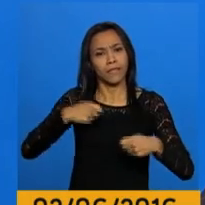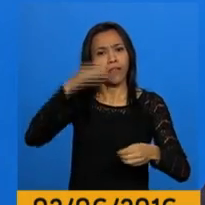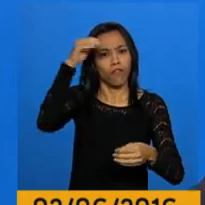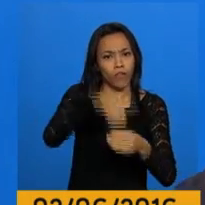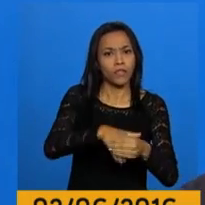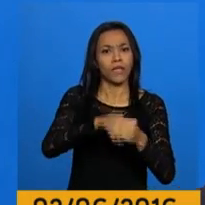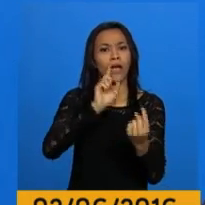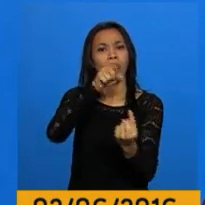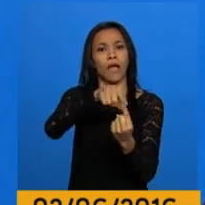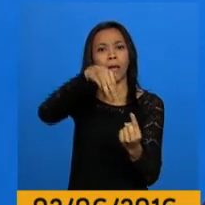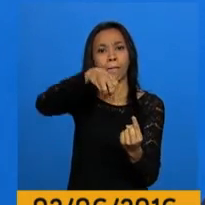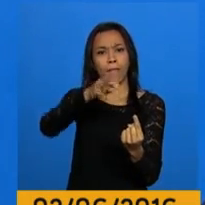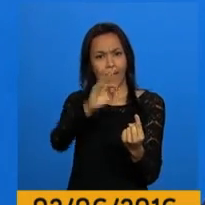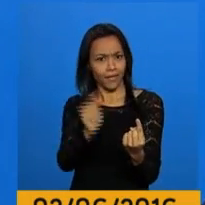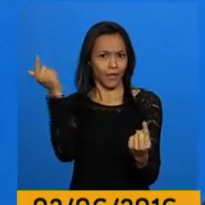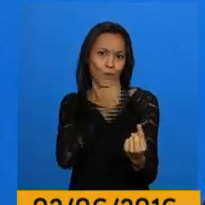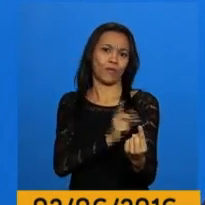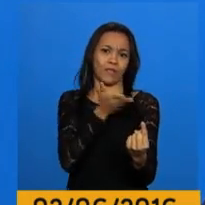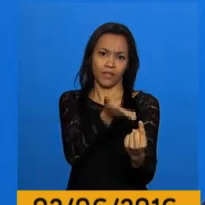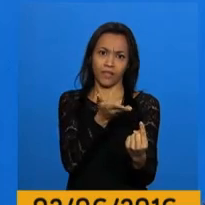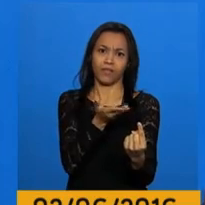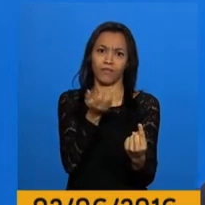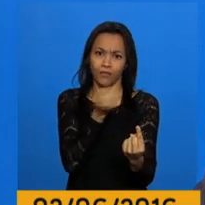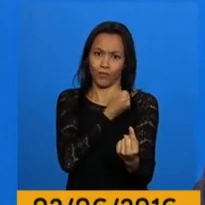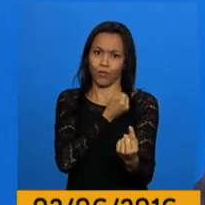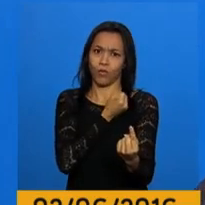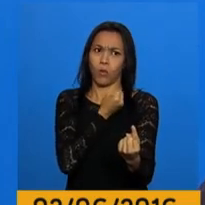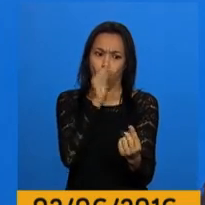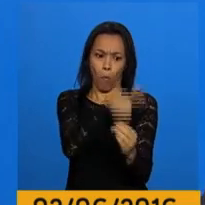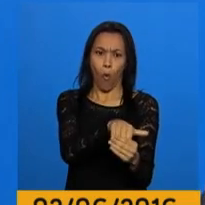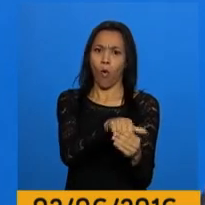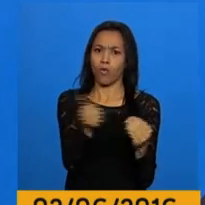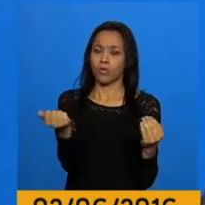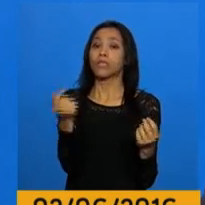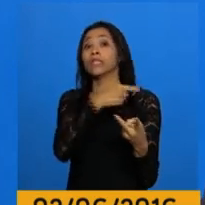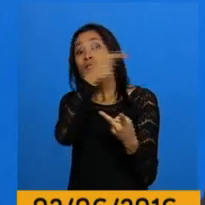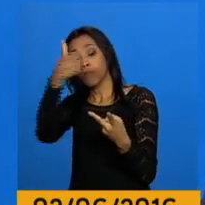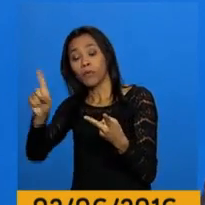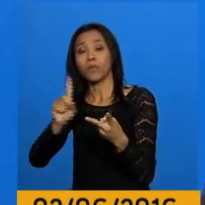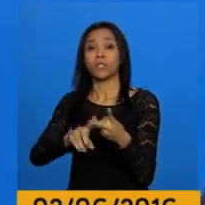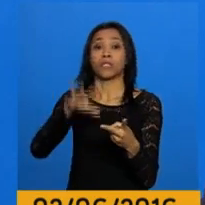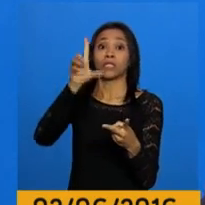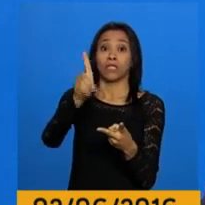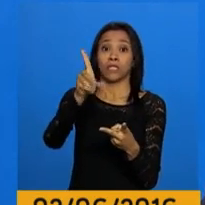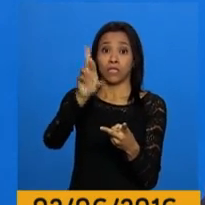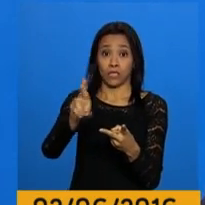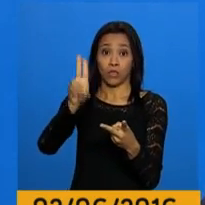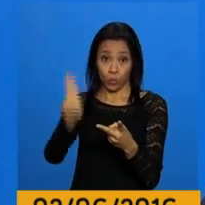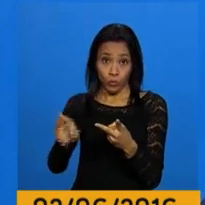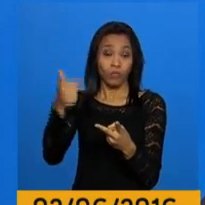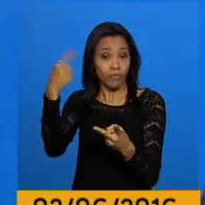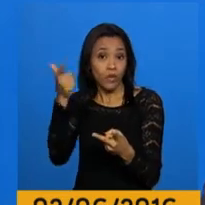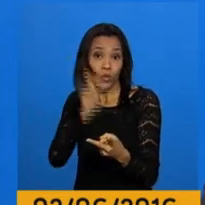da meta e ter vitória importante no número de votos. Tinha que votar a DRU e ter vitória importante no número